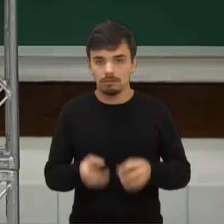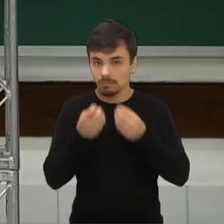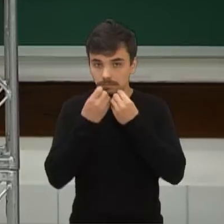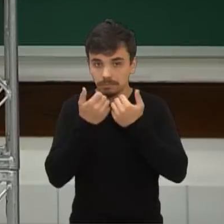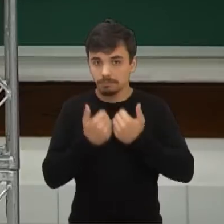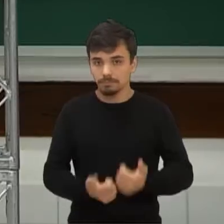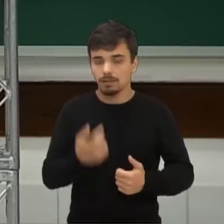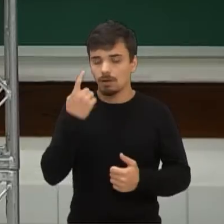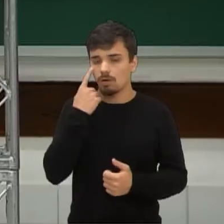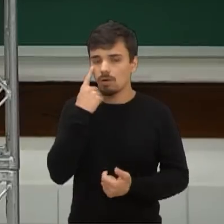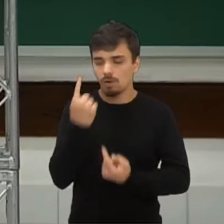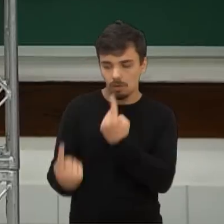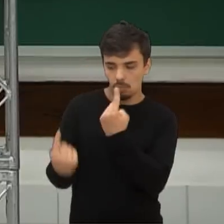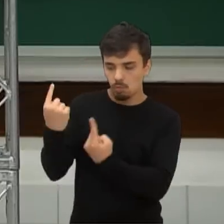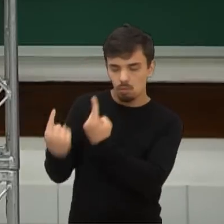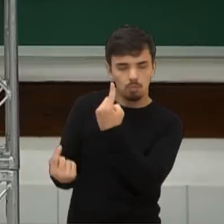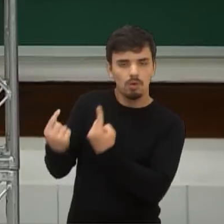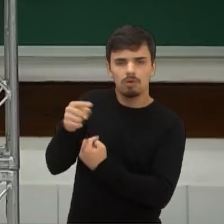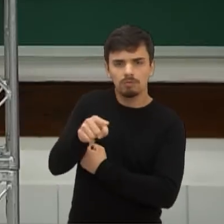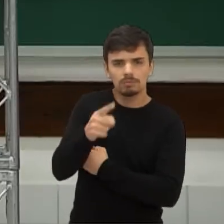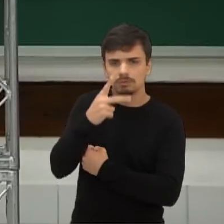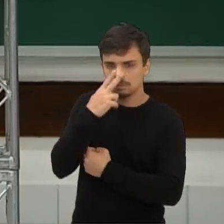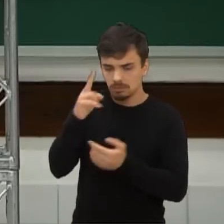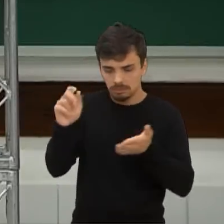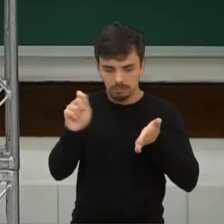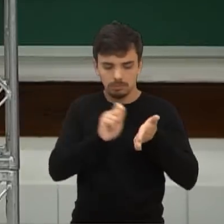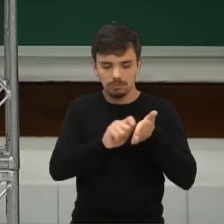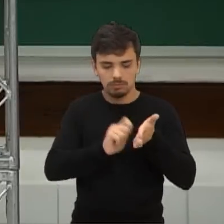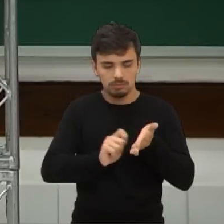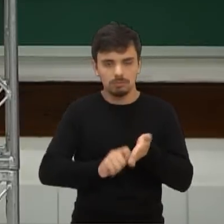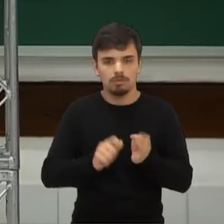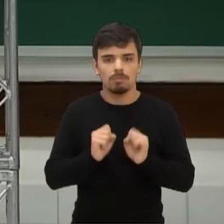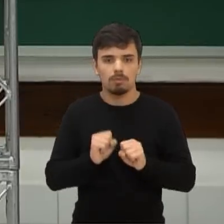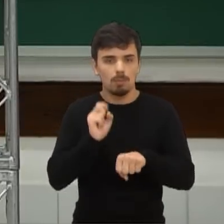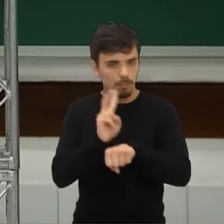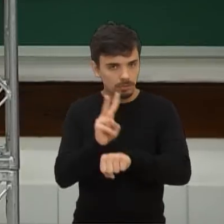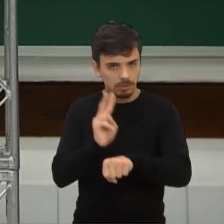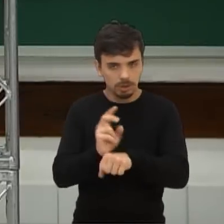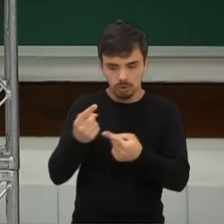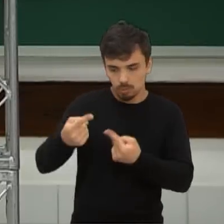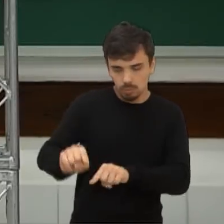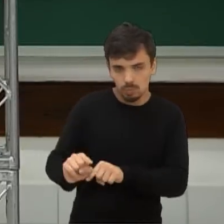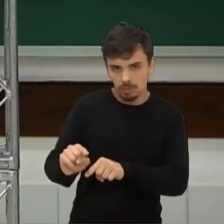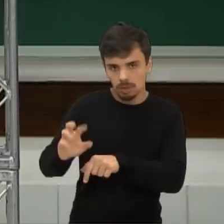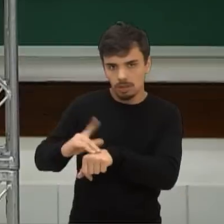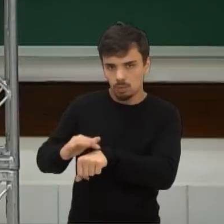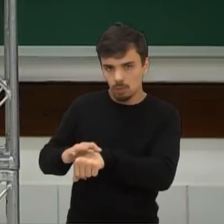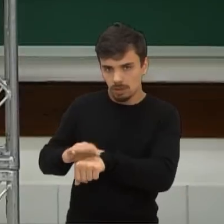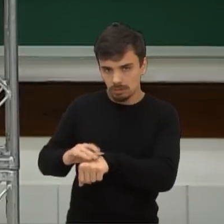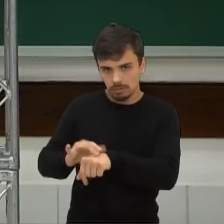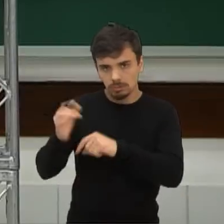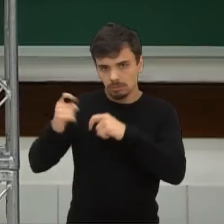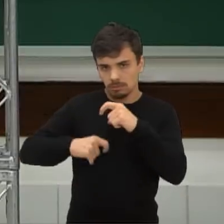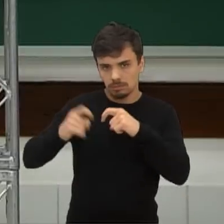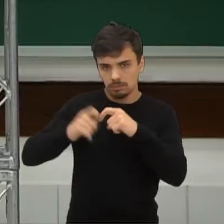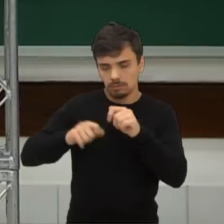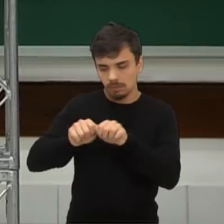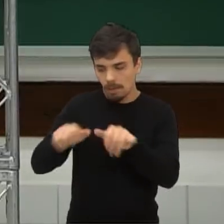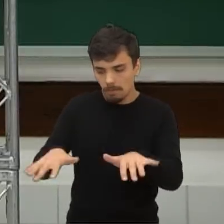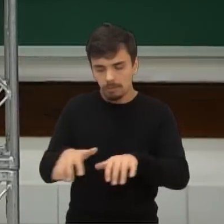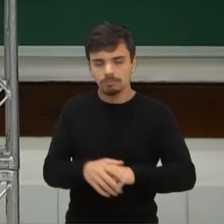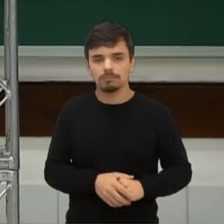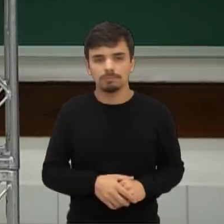Muito bem, então quais deles que você anotou aí que protegem contra, né, as doenças sexualmente